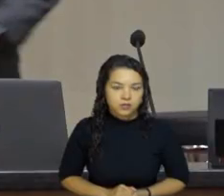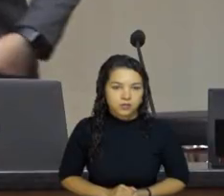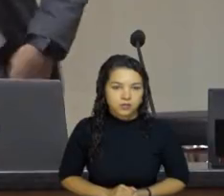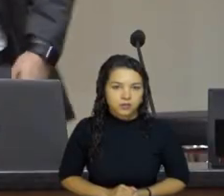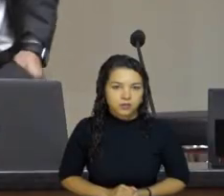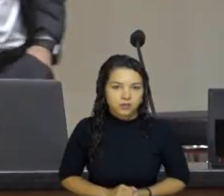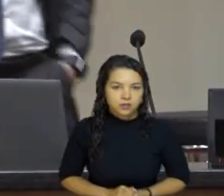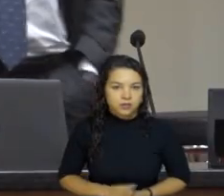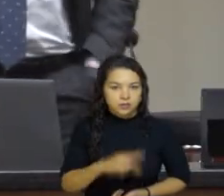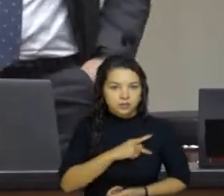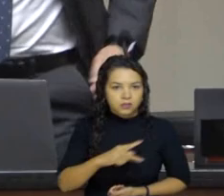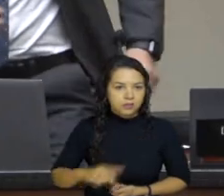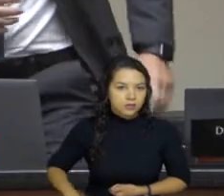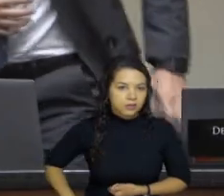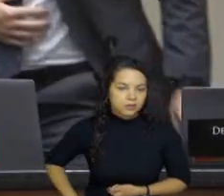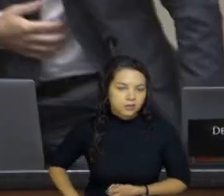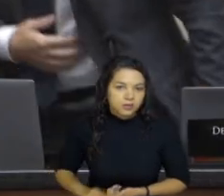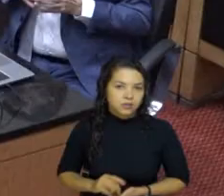Senhor presidente,